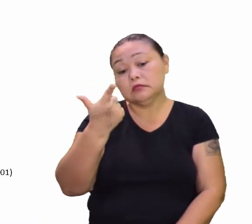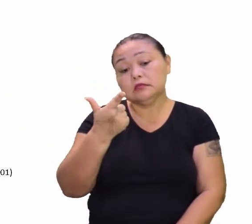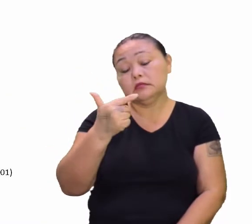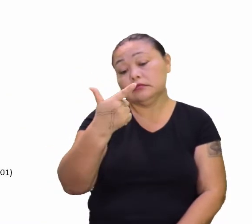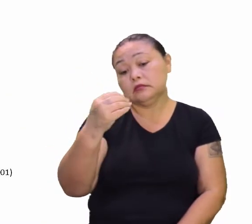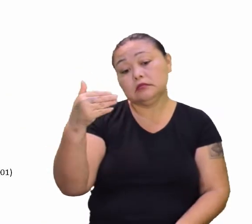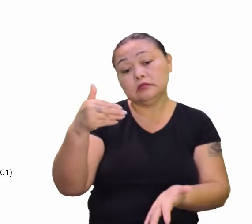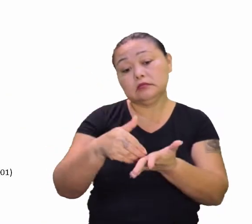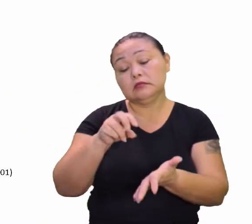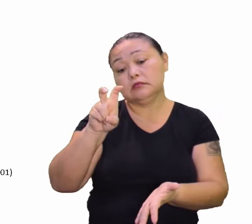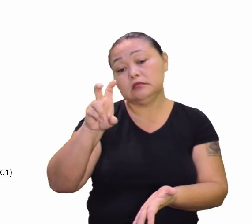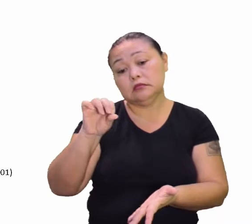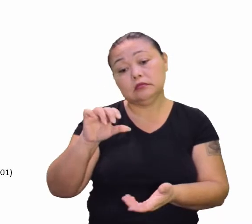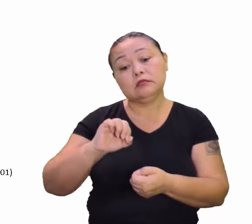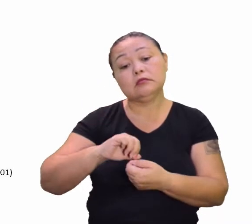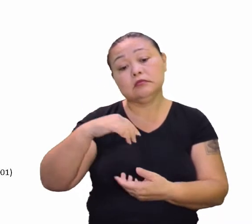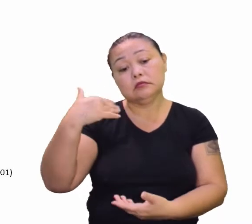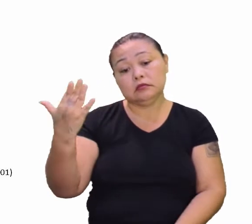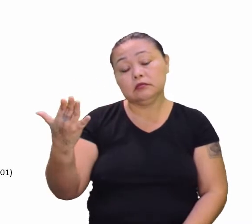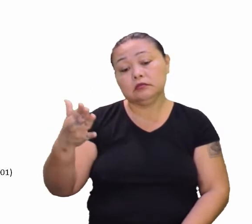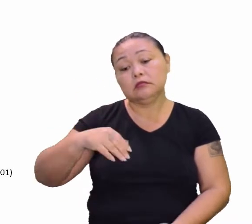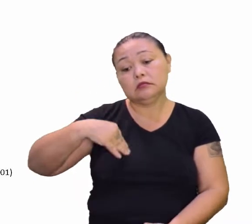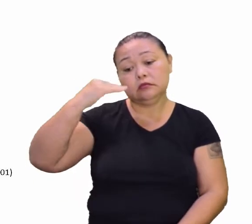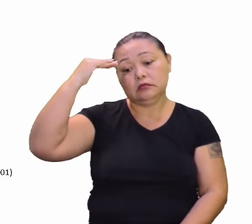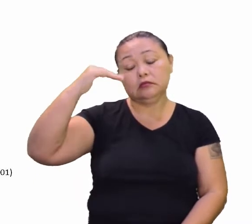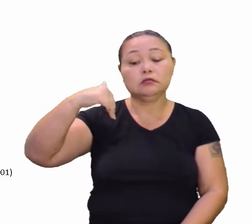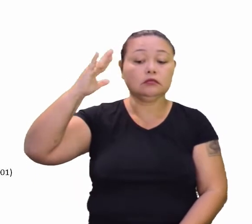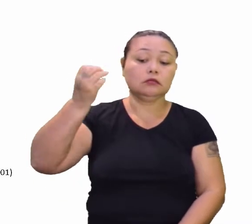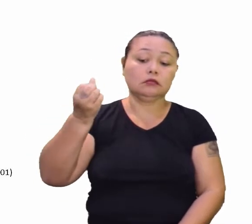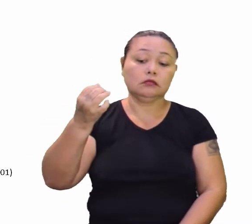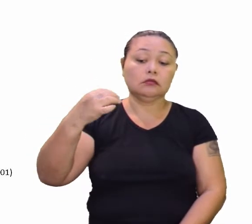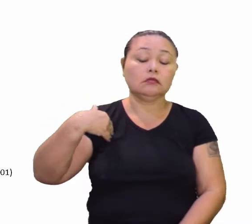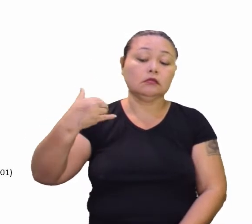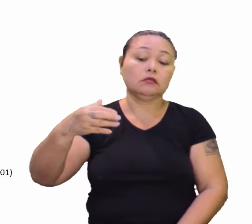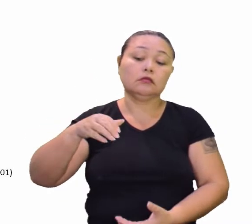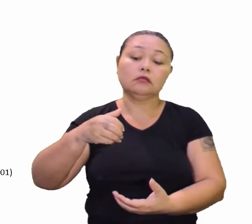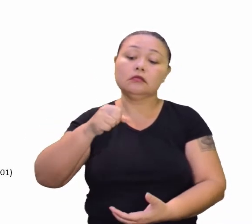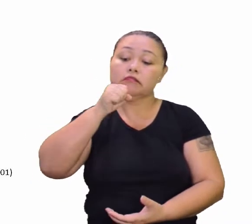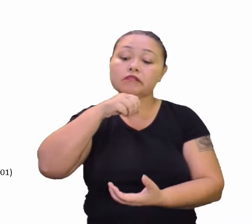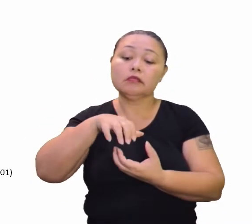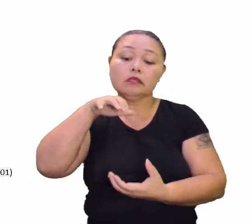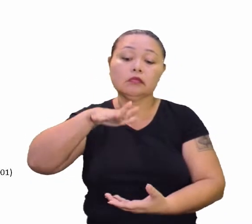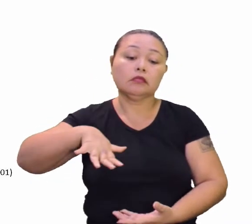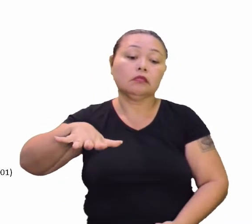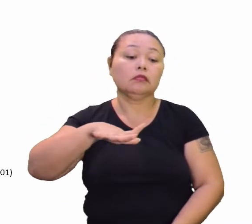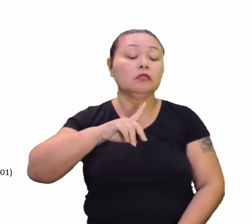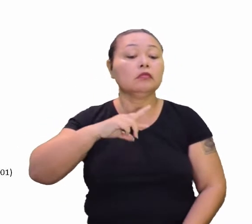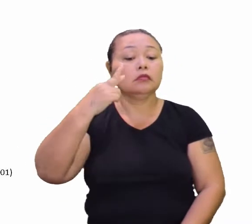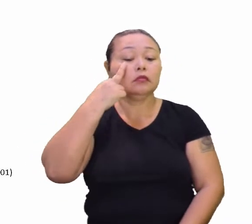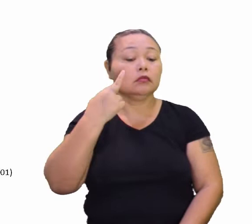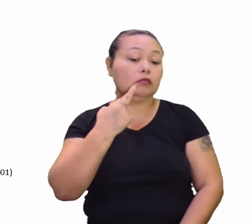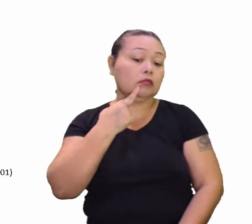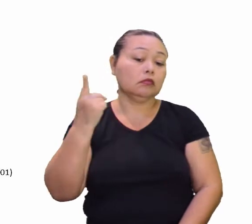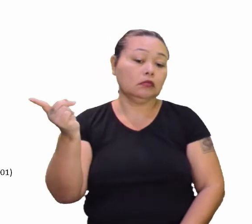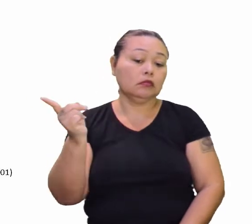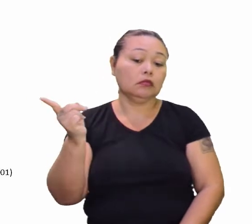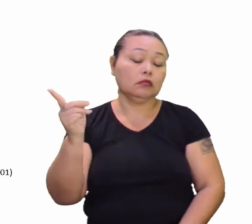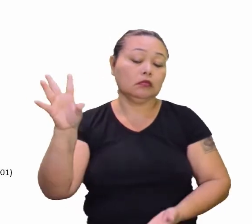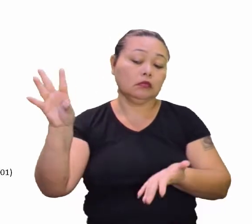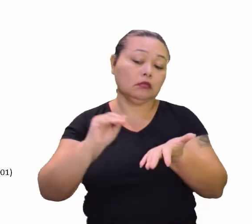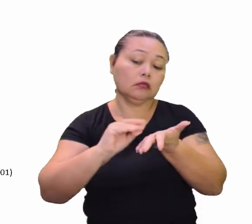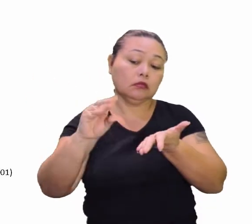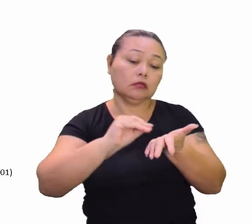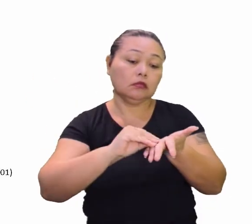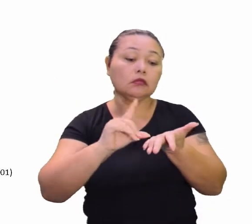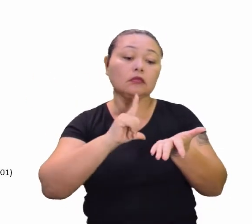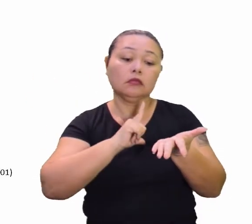falei, os adultos e acima de 60 é a população de idosos. Em Rondônia,